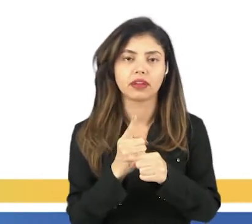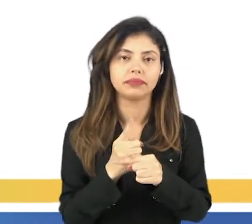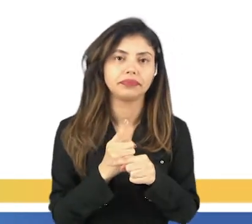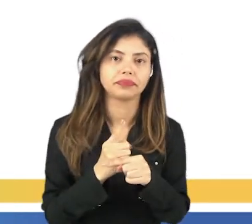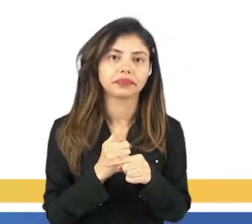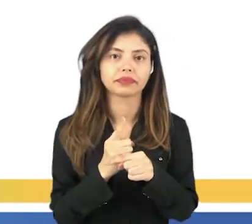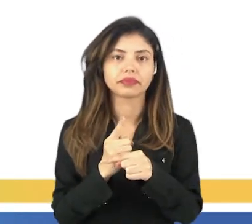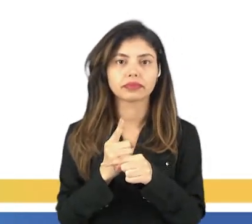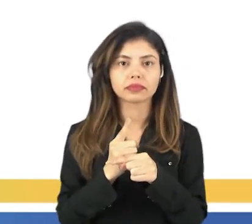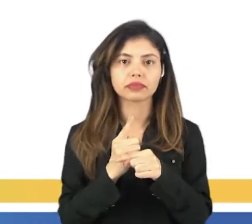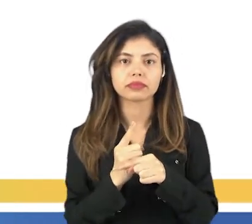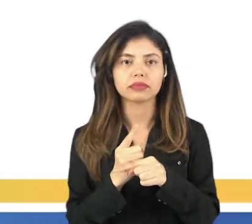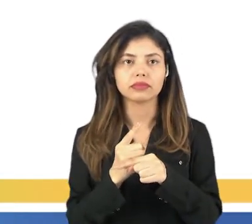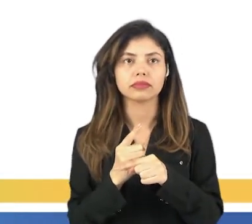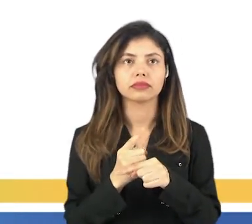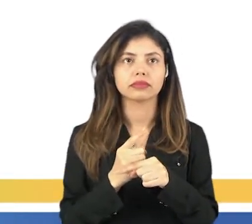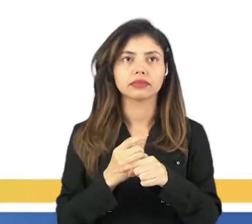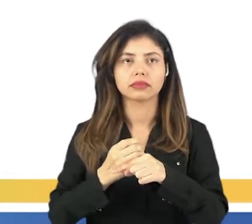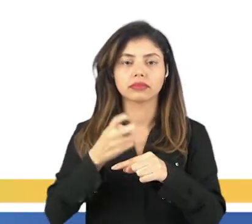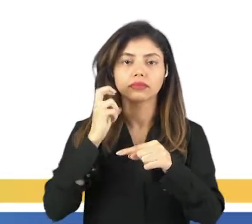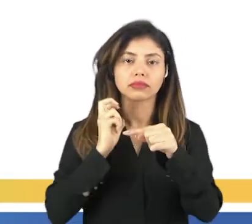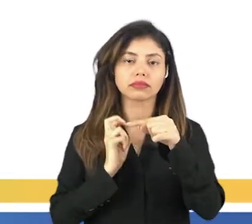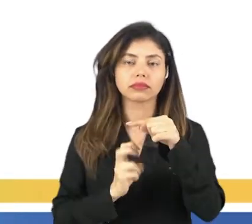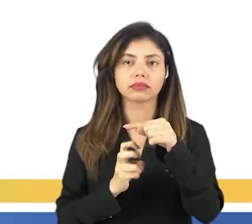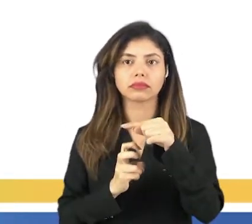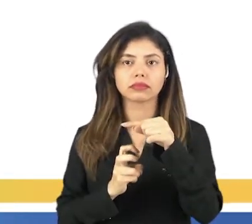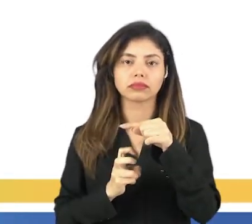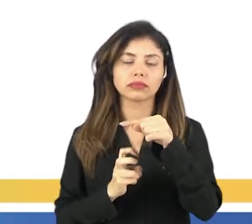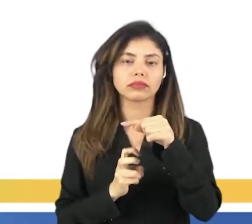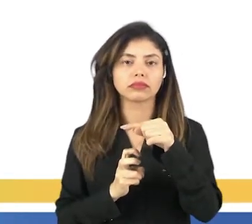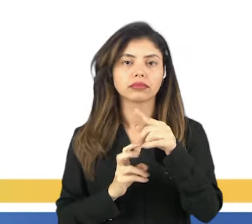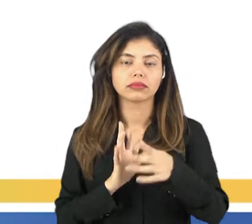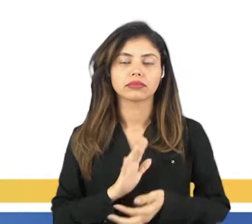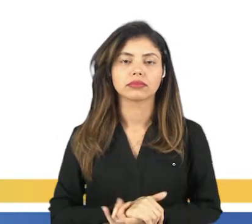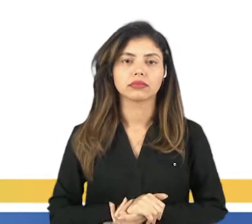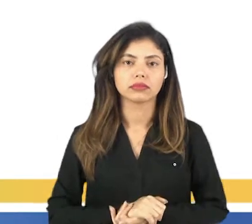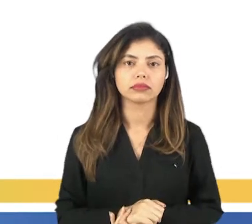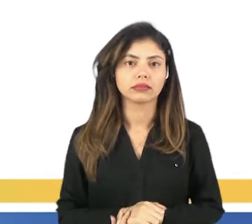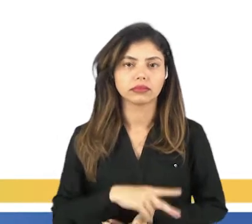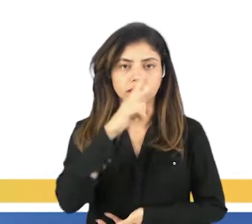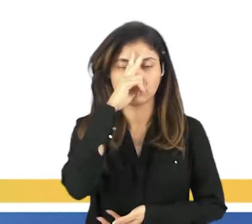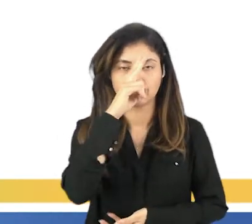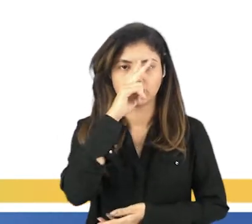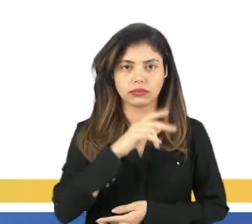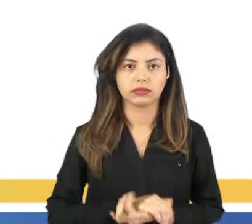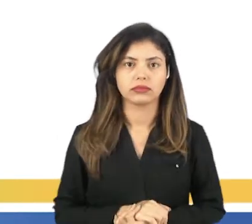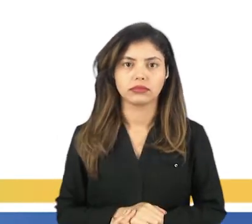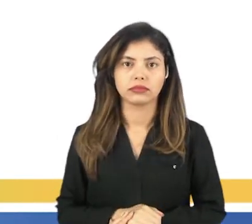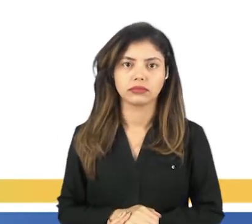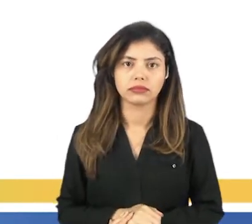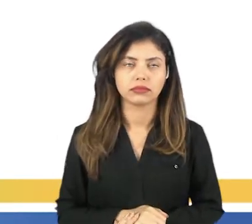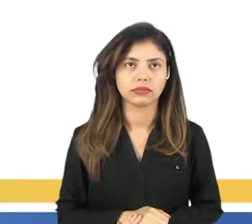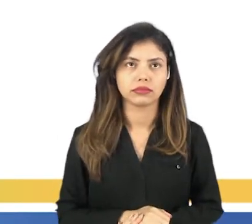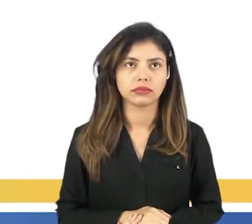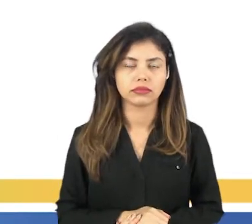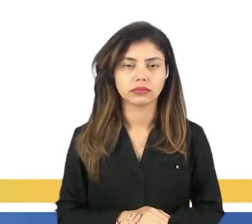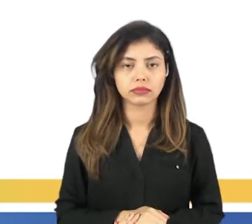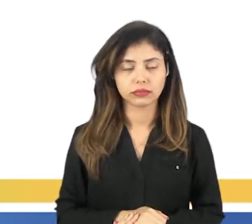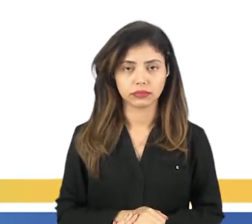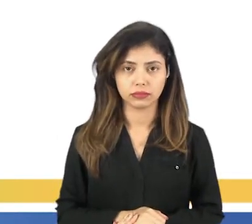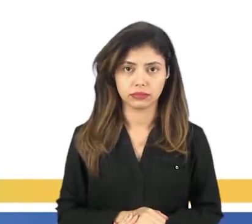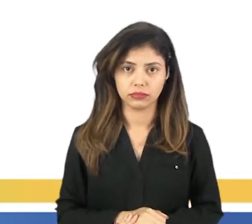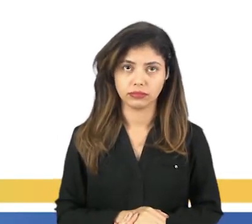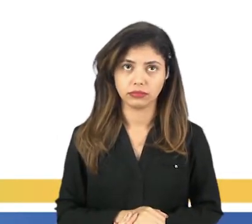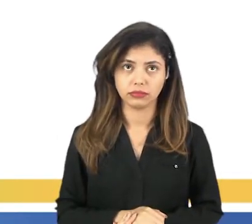o denominador está atrás, que ele é, no caso, o 5. Lembra que a gente lê de uma forma especial? Então, o 5